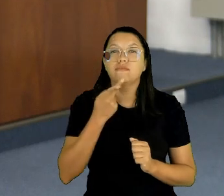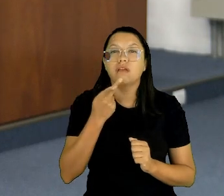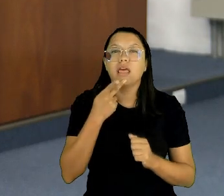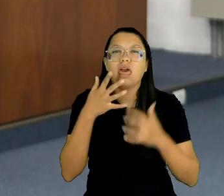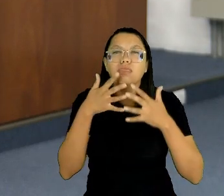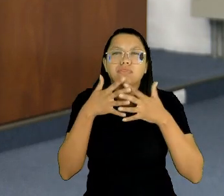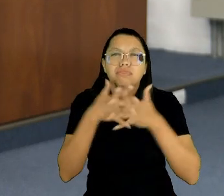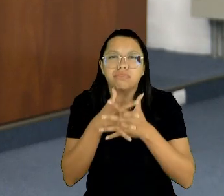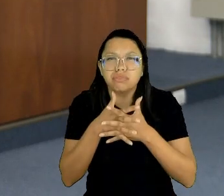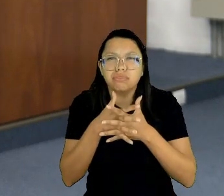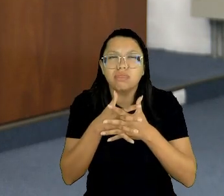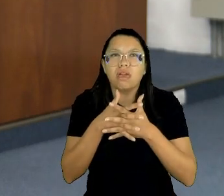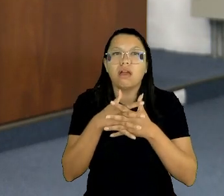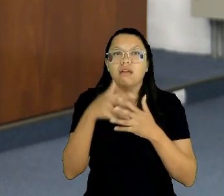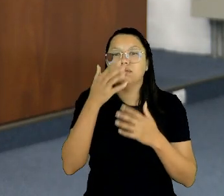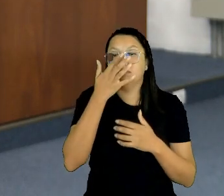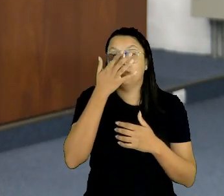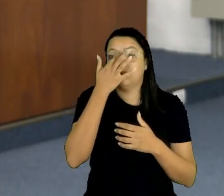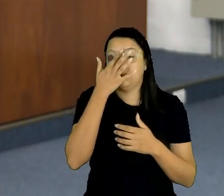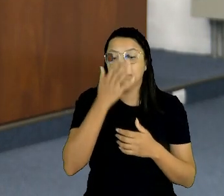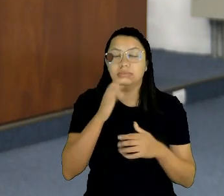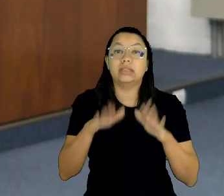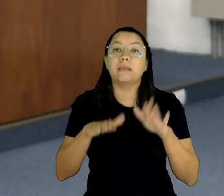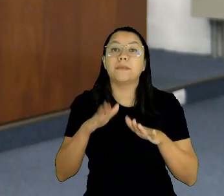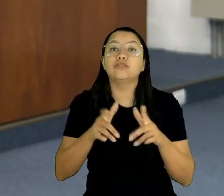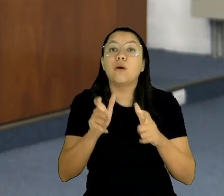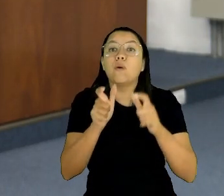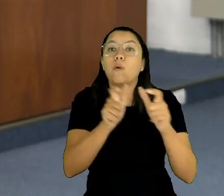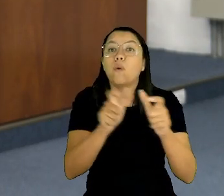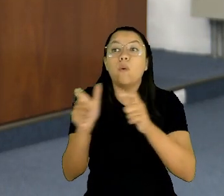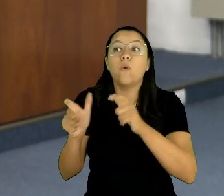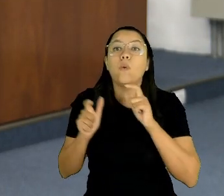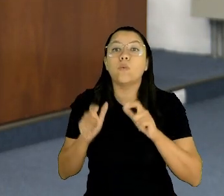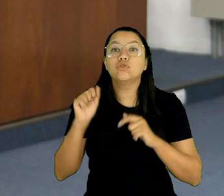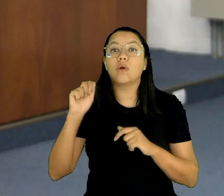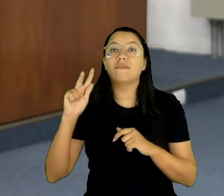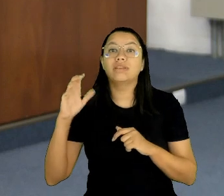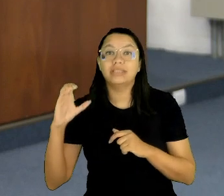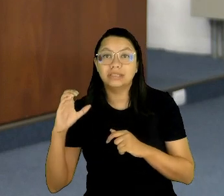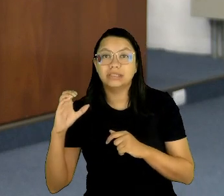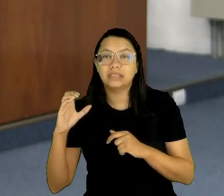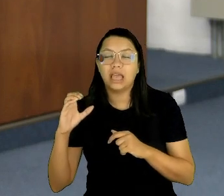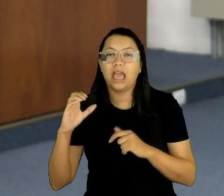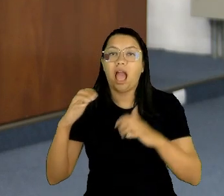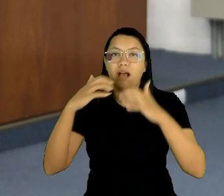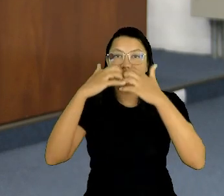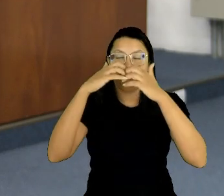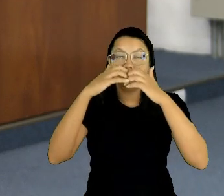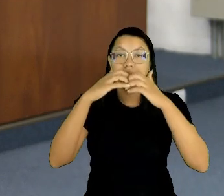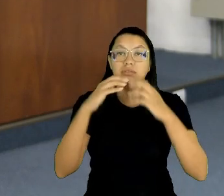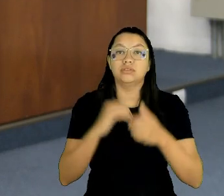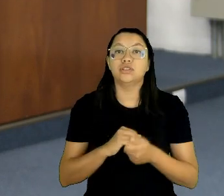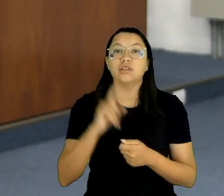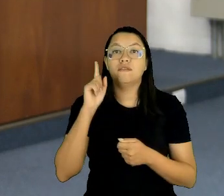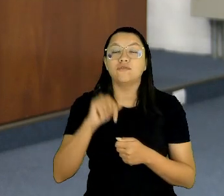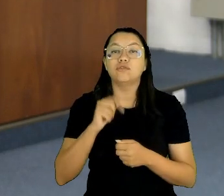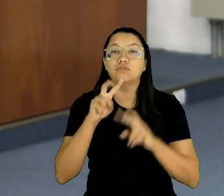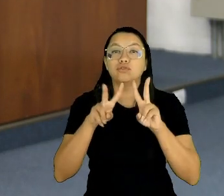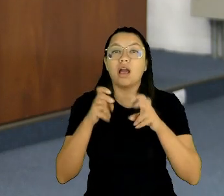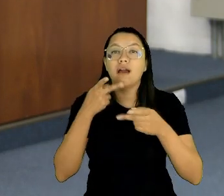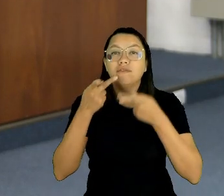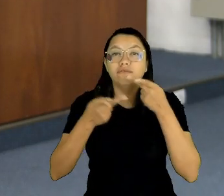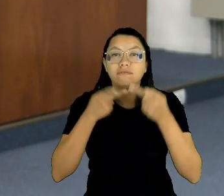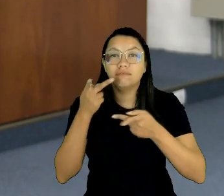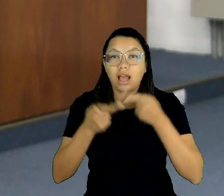de cabeça até fala confusa, o paciente acaba, depende de onde que esse AVC vai atingir. Se ele atingir uma parte